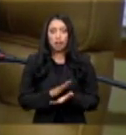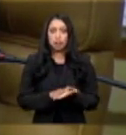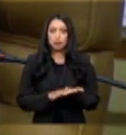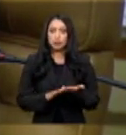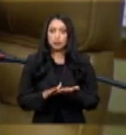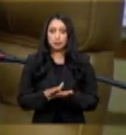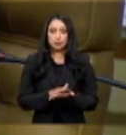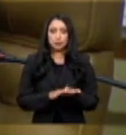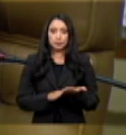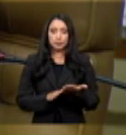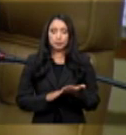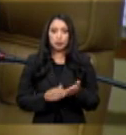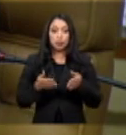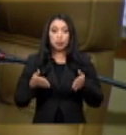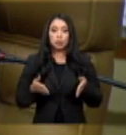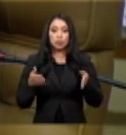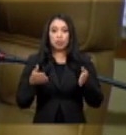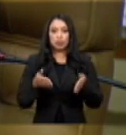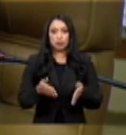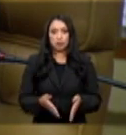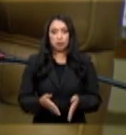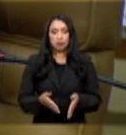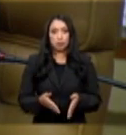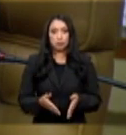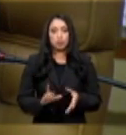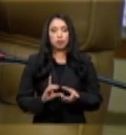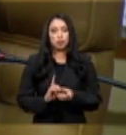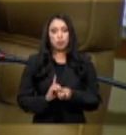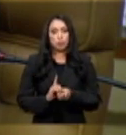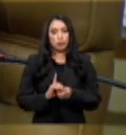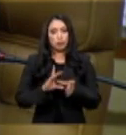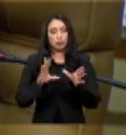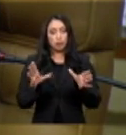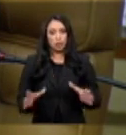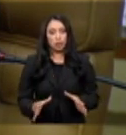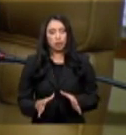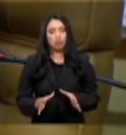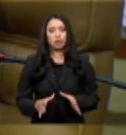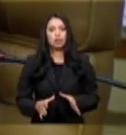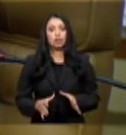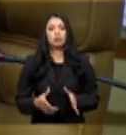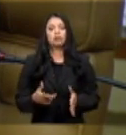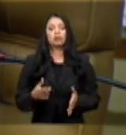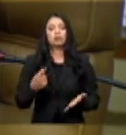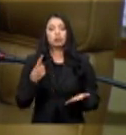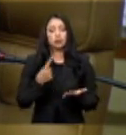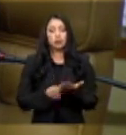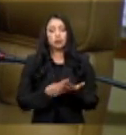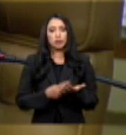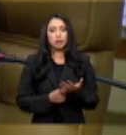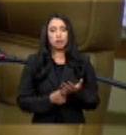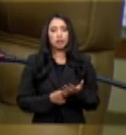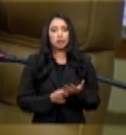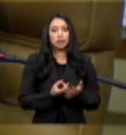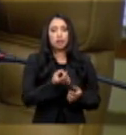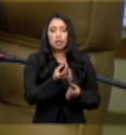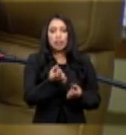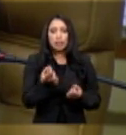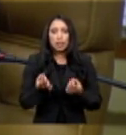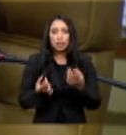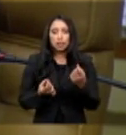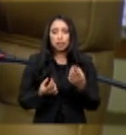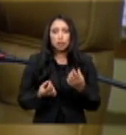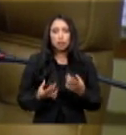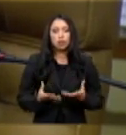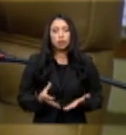qualquer participação democrática, competente, de cada um dos órgãos que cumprem seus